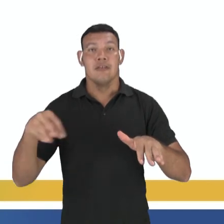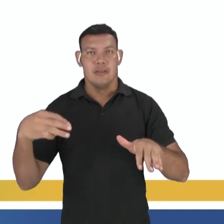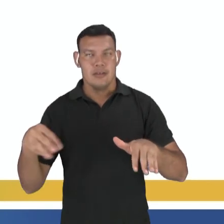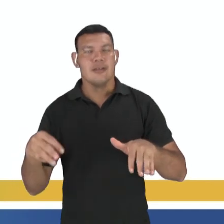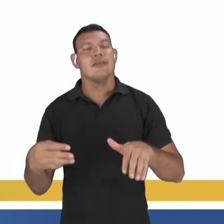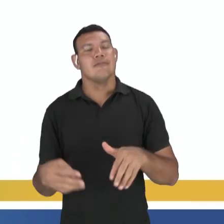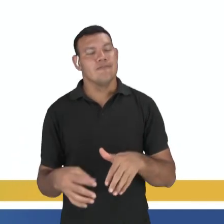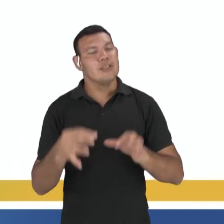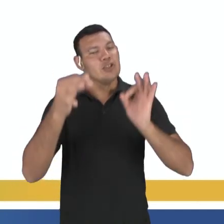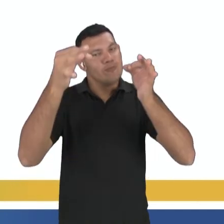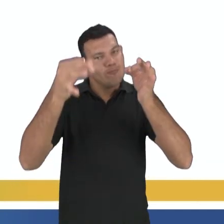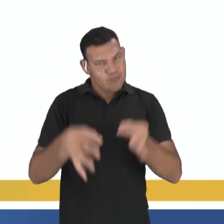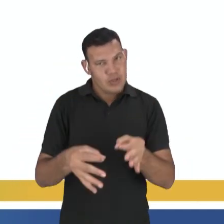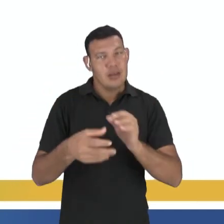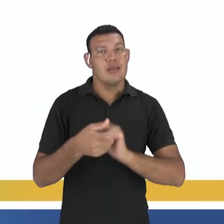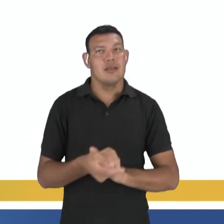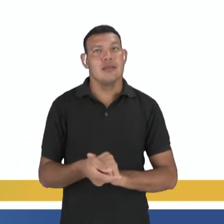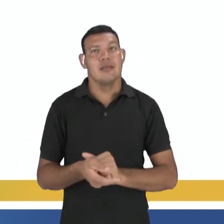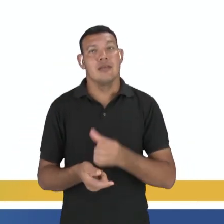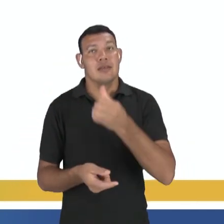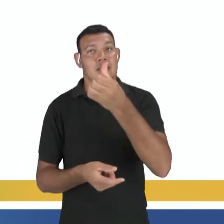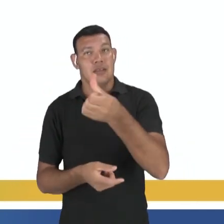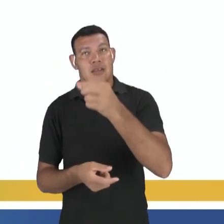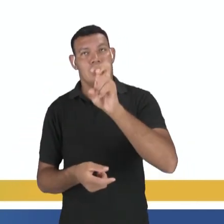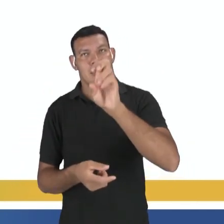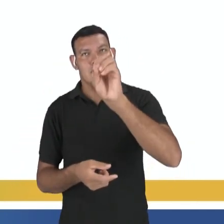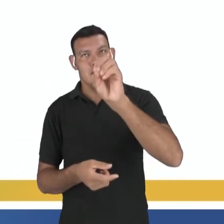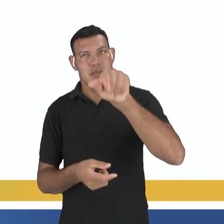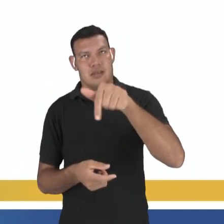medida que representa bem as notas. Em média, ele tirou